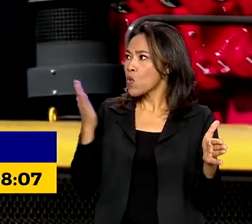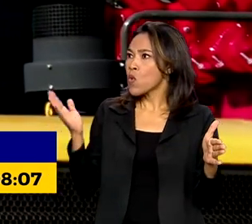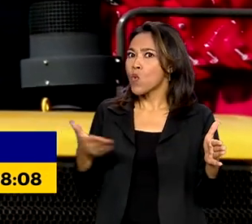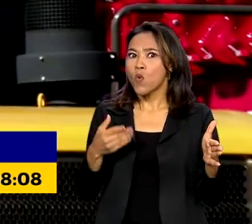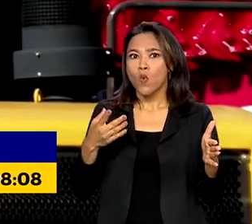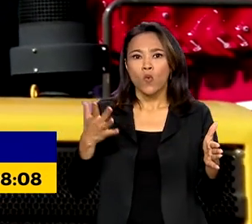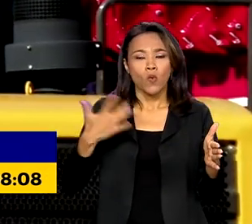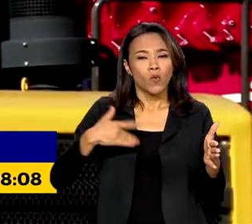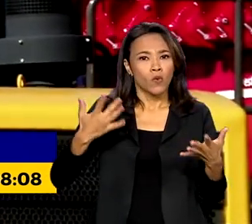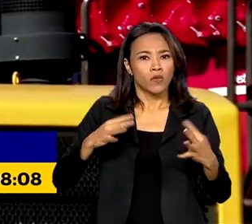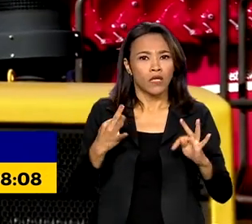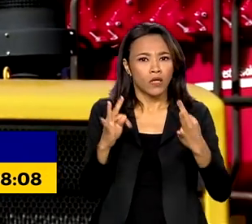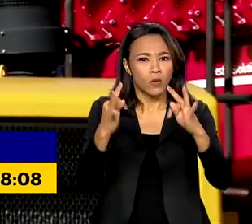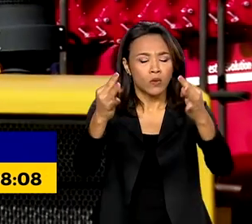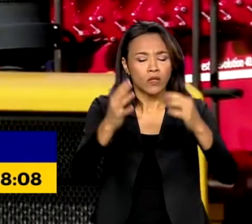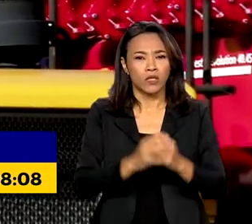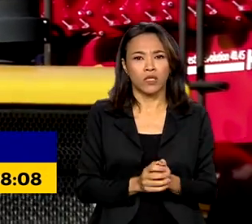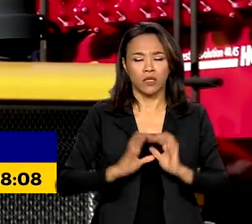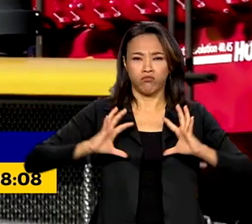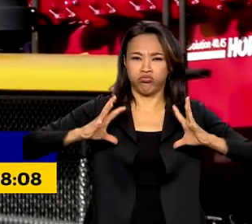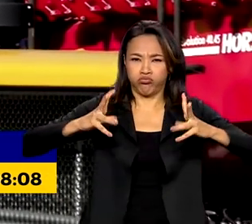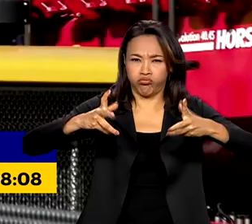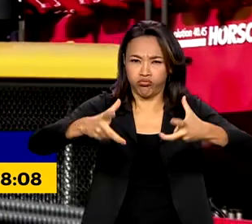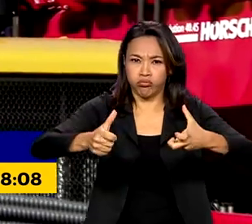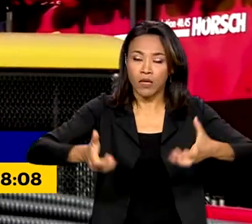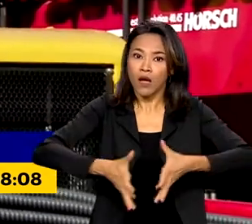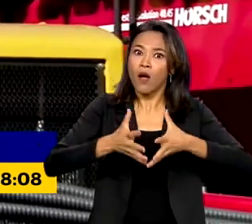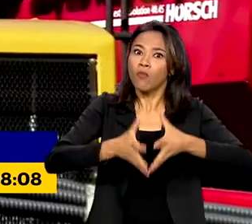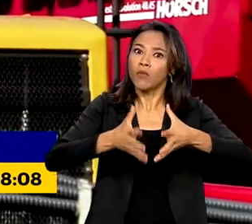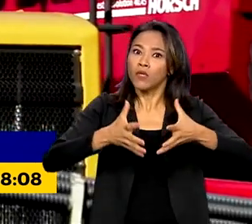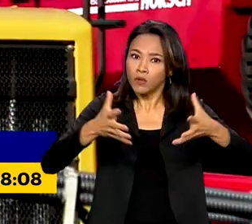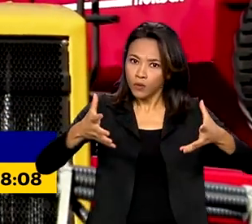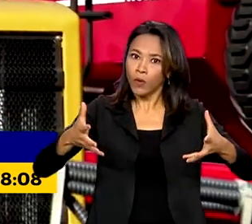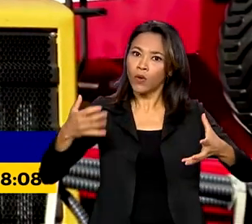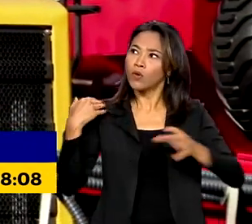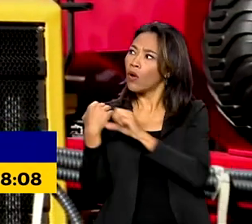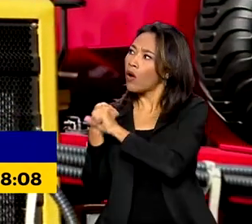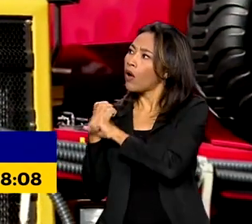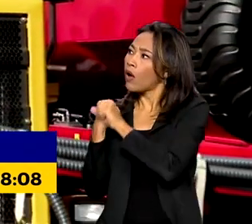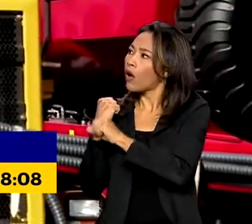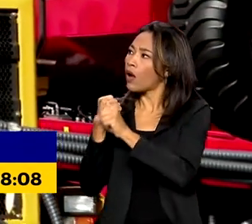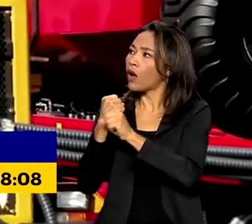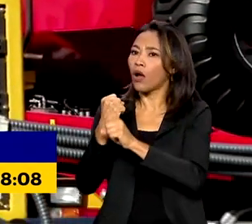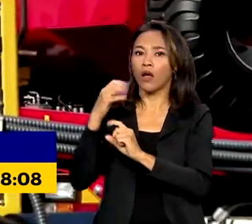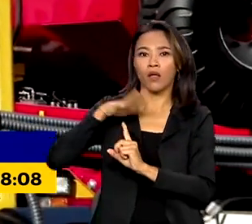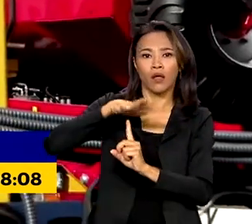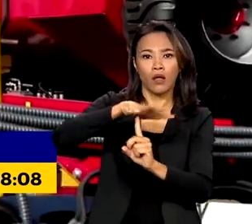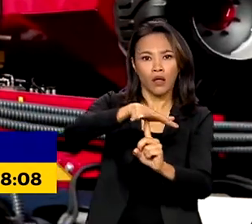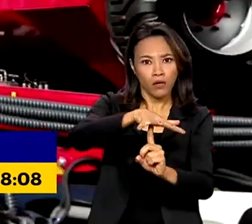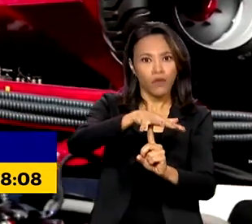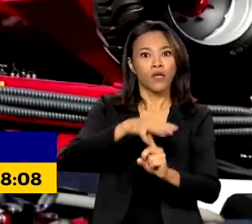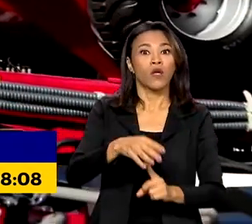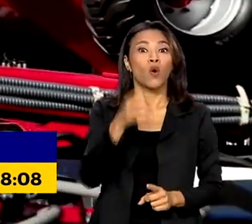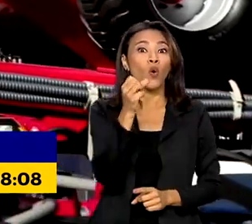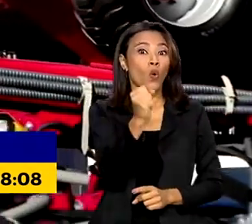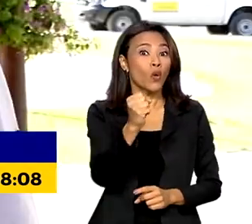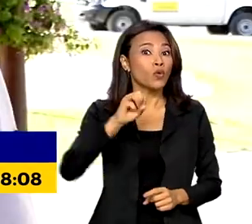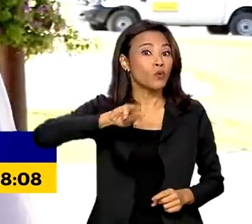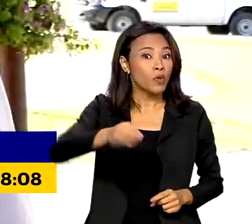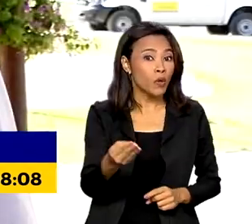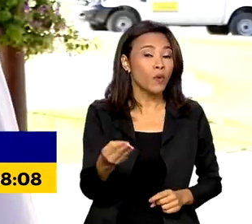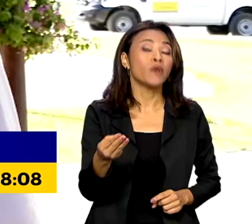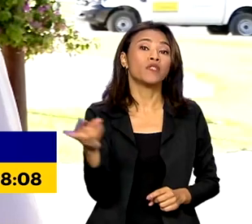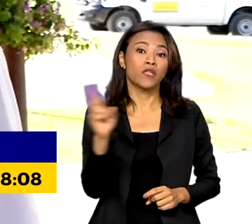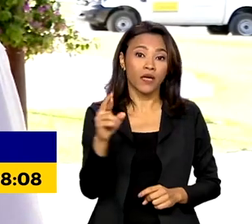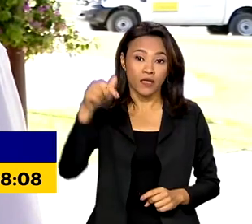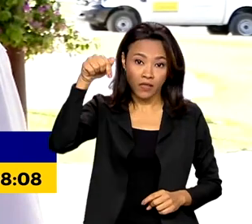agrícola, aviação e serviços na feira cresceu nos últimos anos. Foram quase 8 bilhões de reais no evento de 2022. Nós